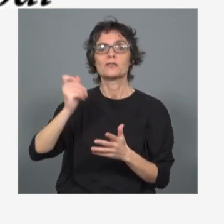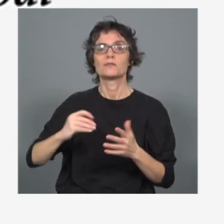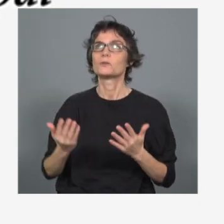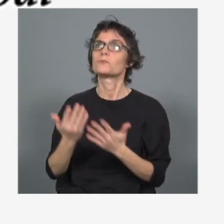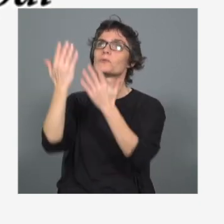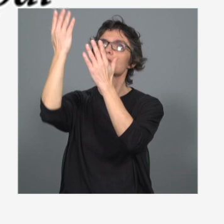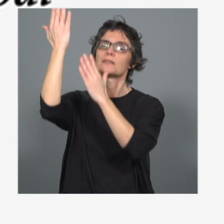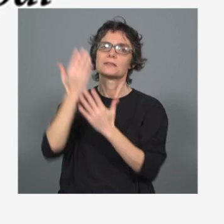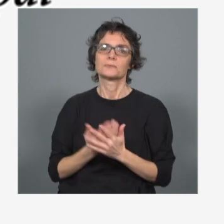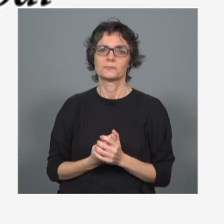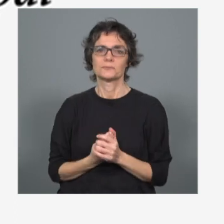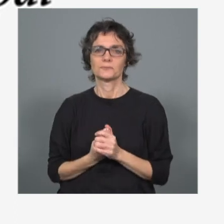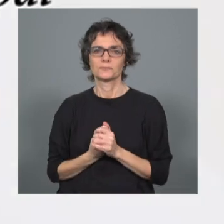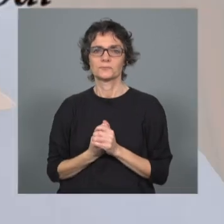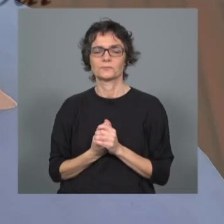alturas.